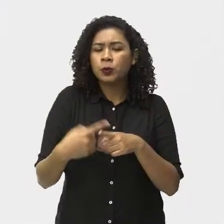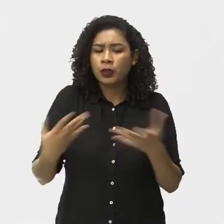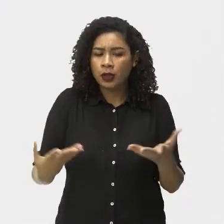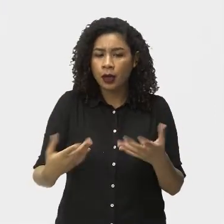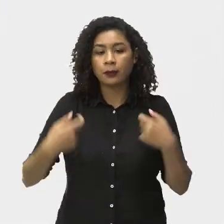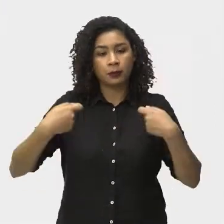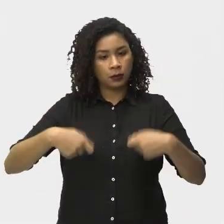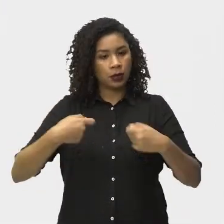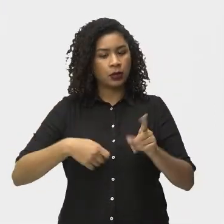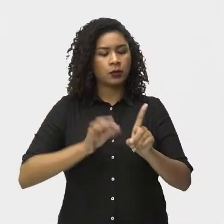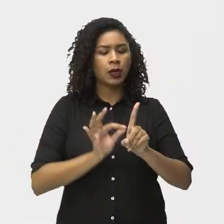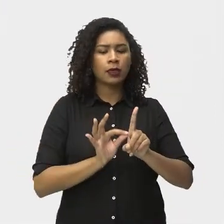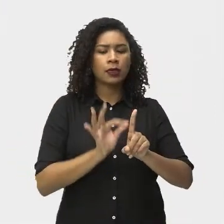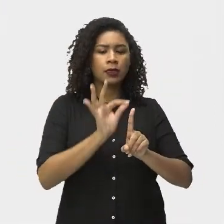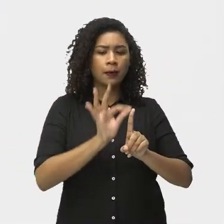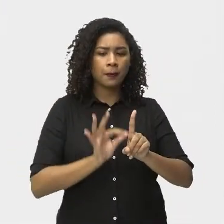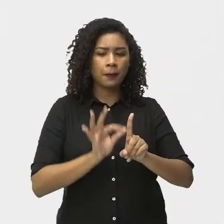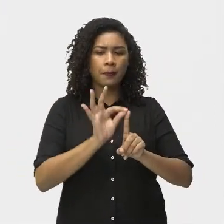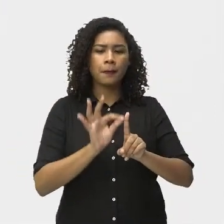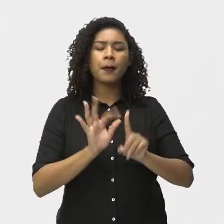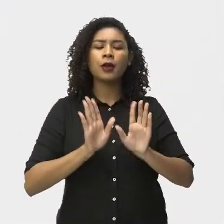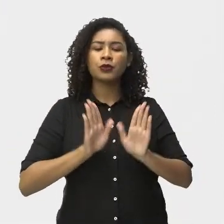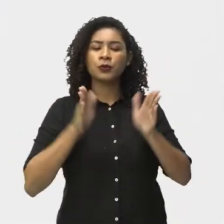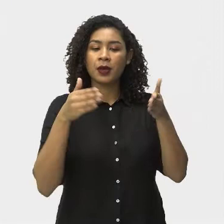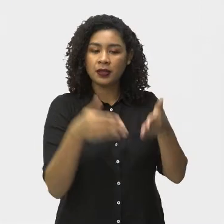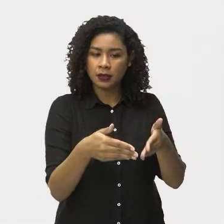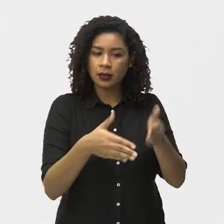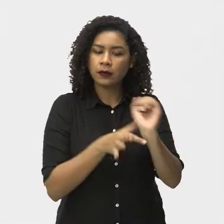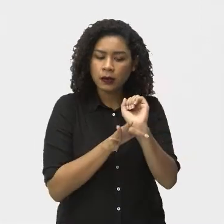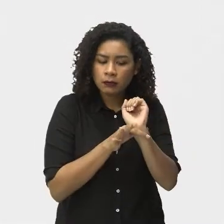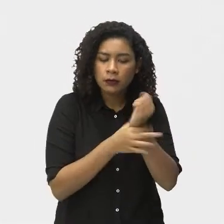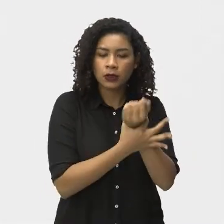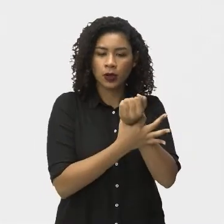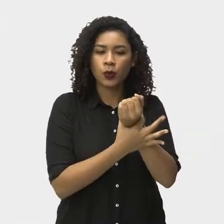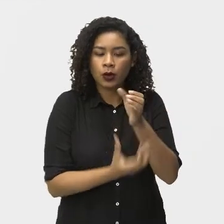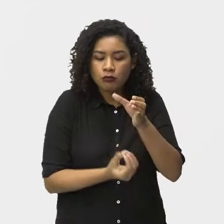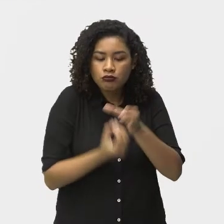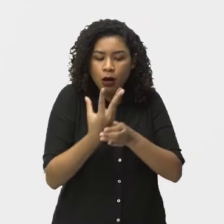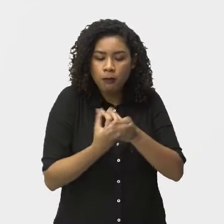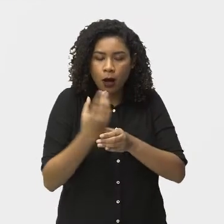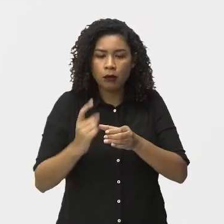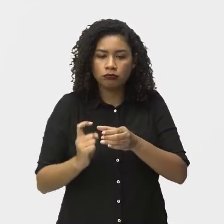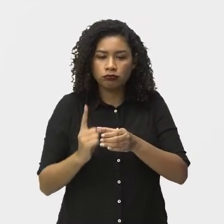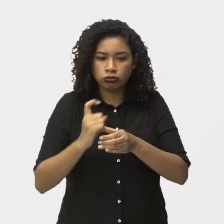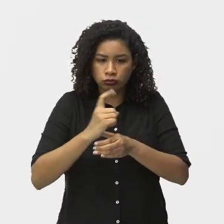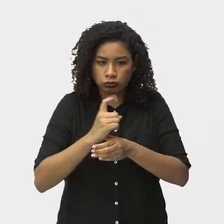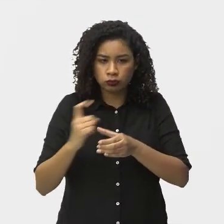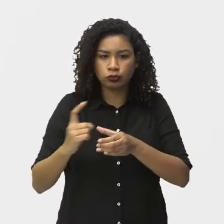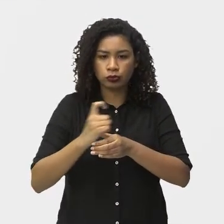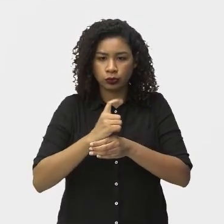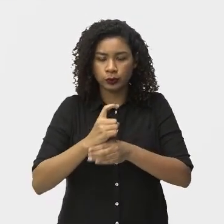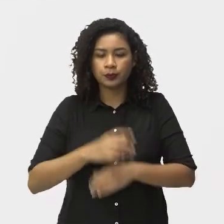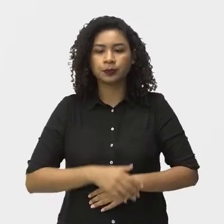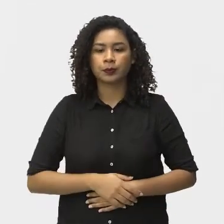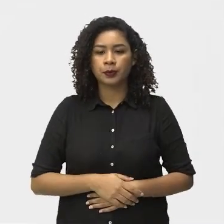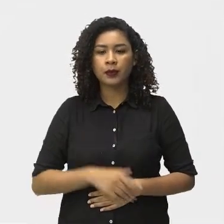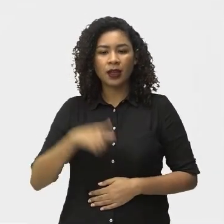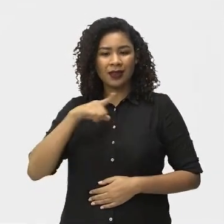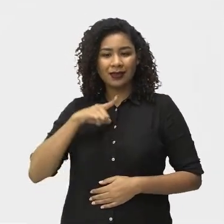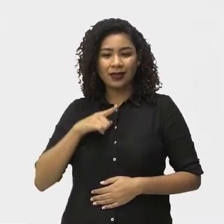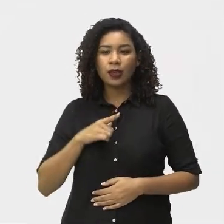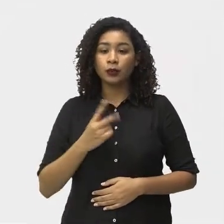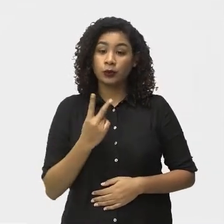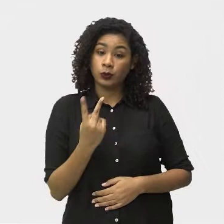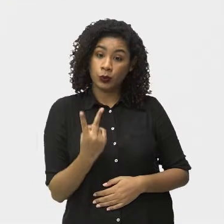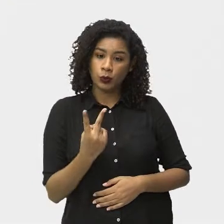corpo, certo? E aí, olha só, lá dentro da bolsa escrotal tem o testículo, né? No caso, são dois testículos, que são